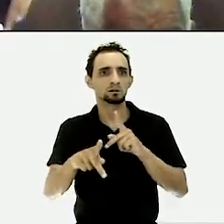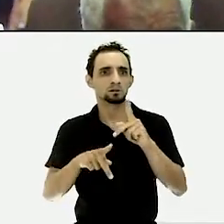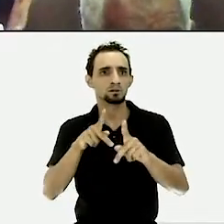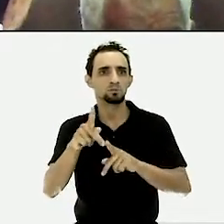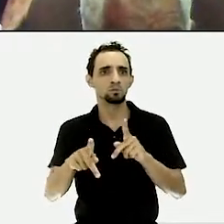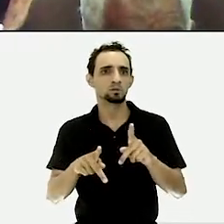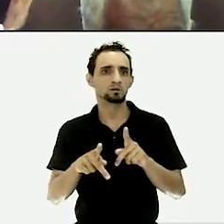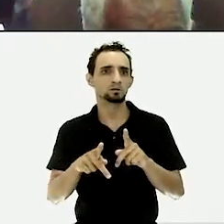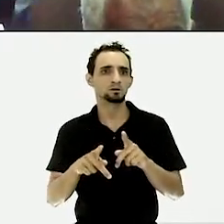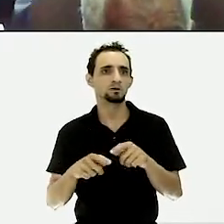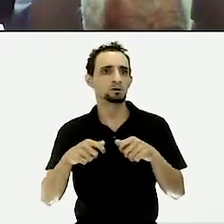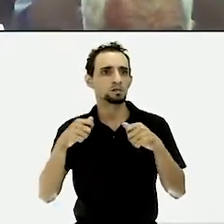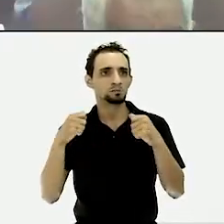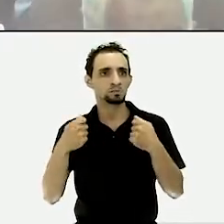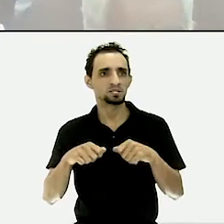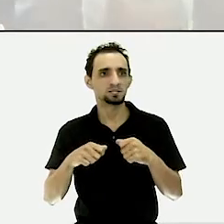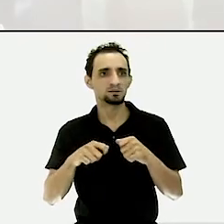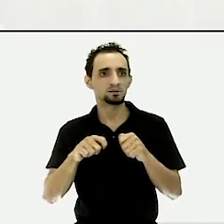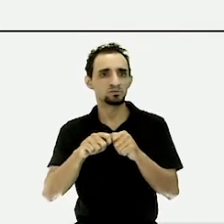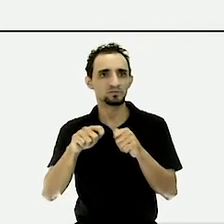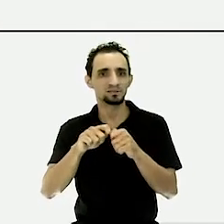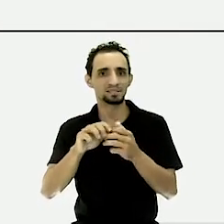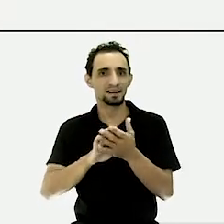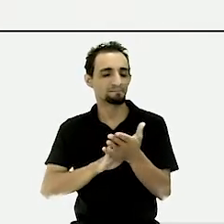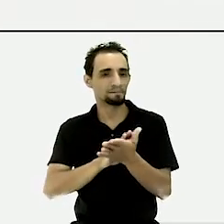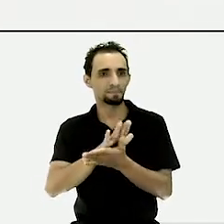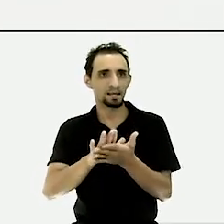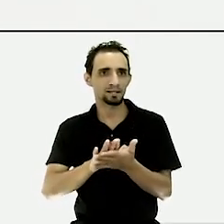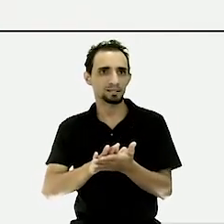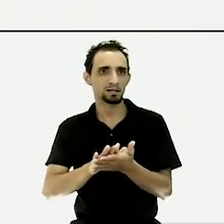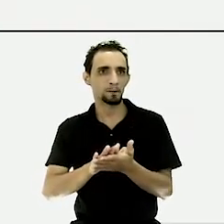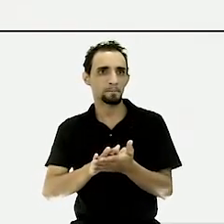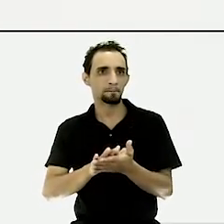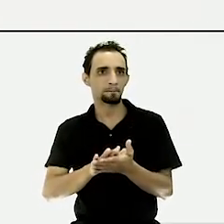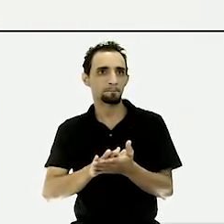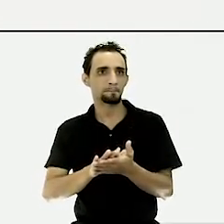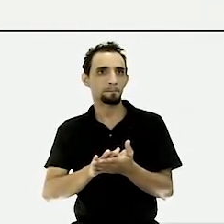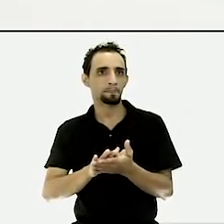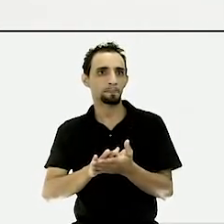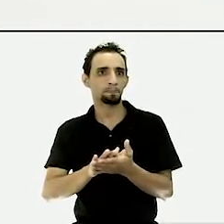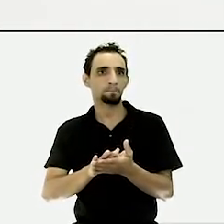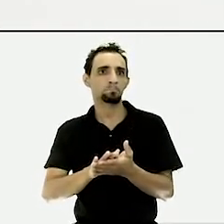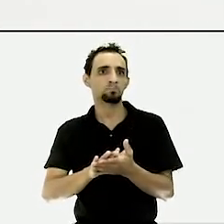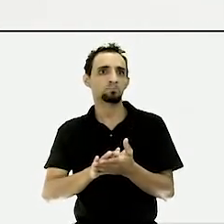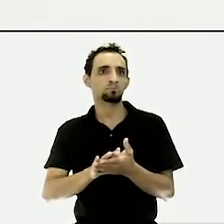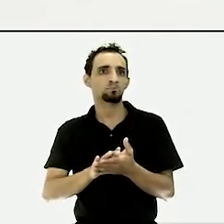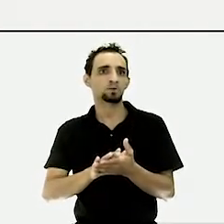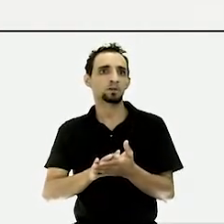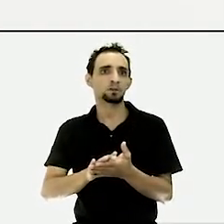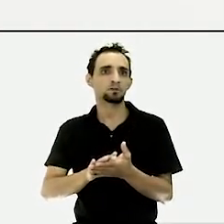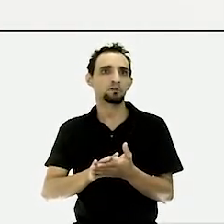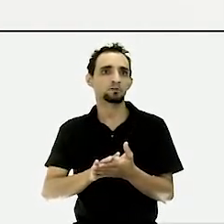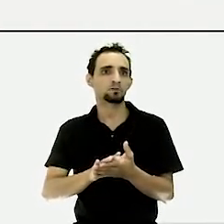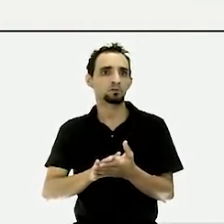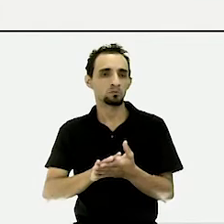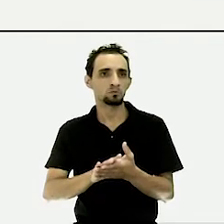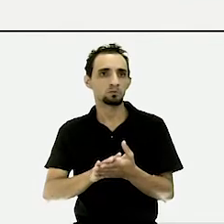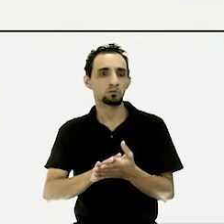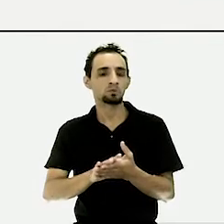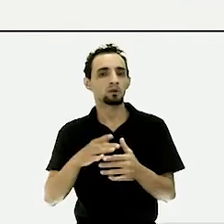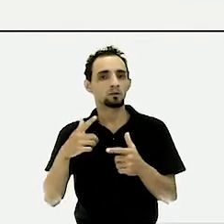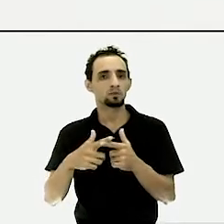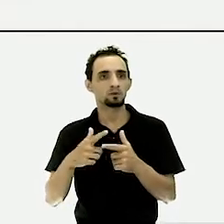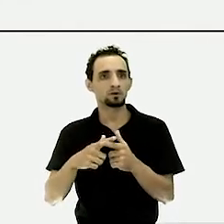prefeito, porque se tiver uma licitação, a prioridade, nós queremos que a prioridade é para vocês. Porque vocês que estão lá